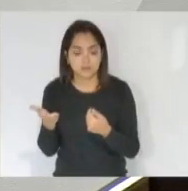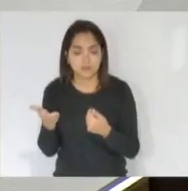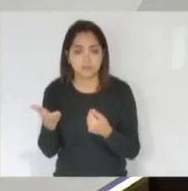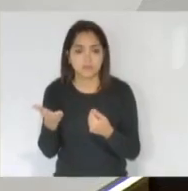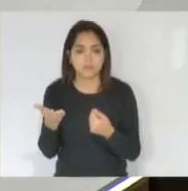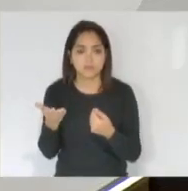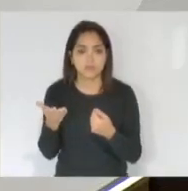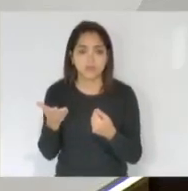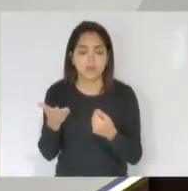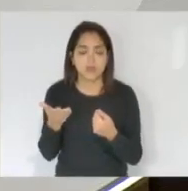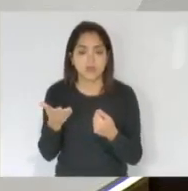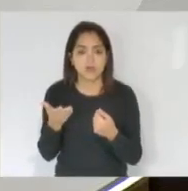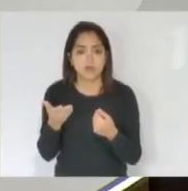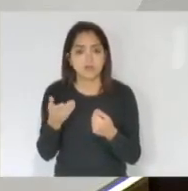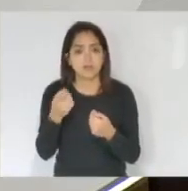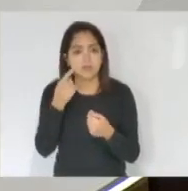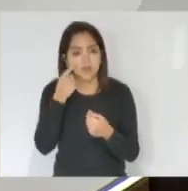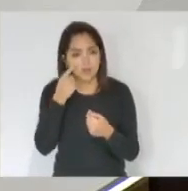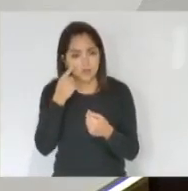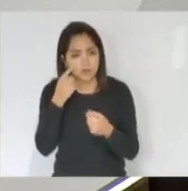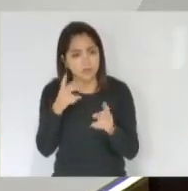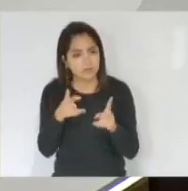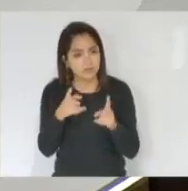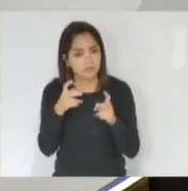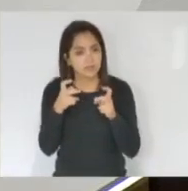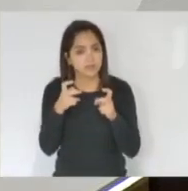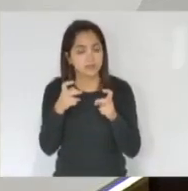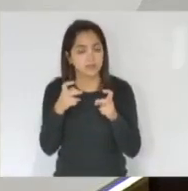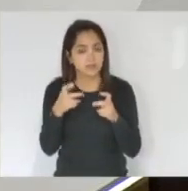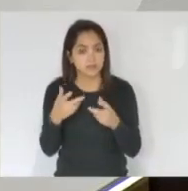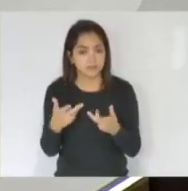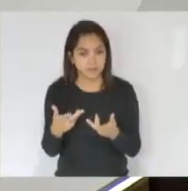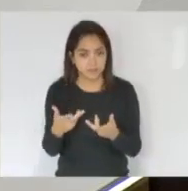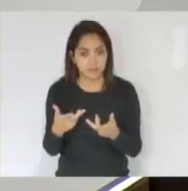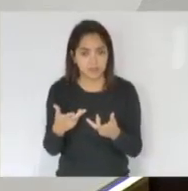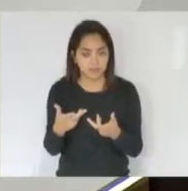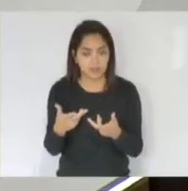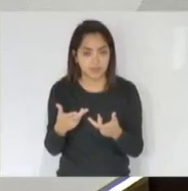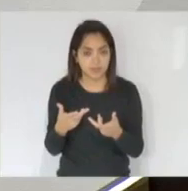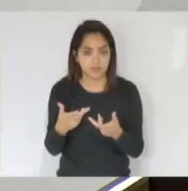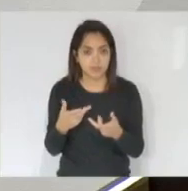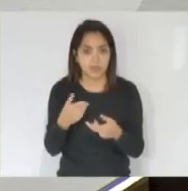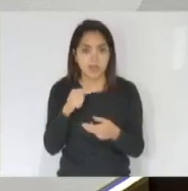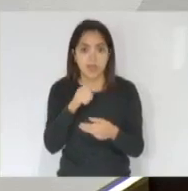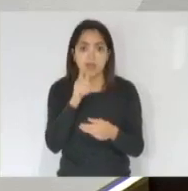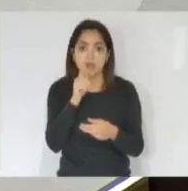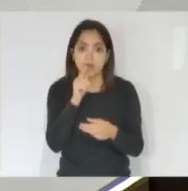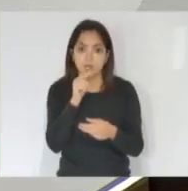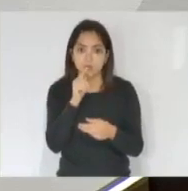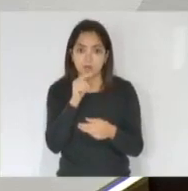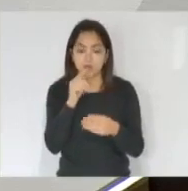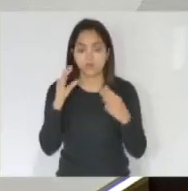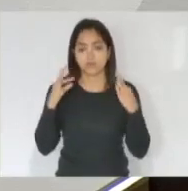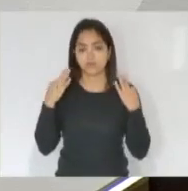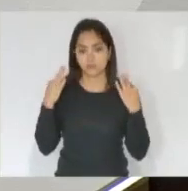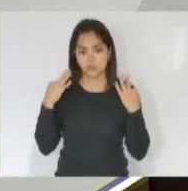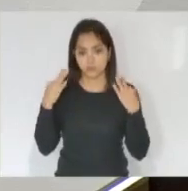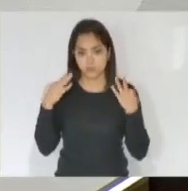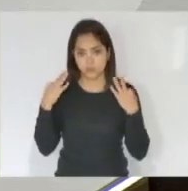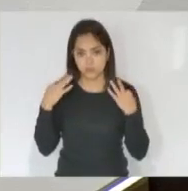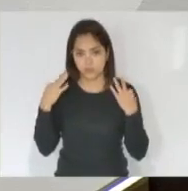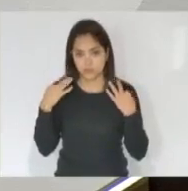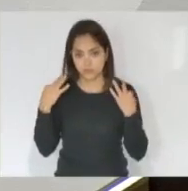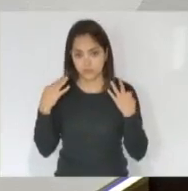uma observação extremamente importante com relação às águas termais, ao turismo de águas termais, às